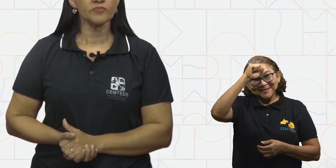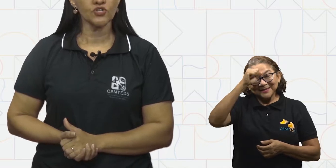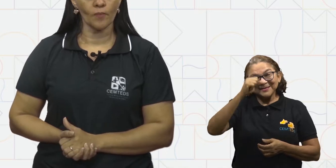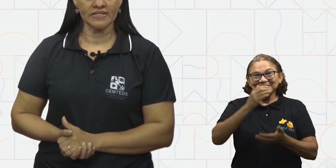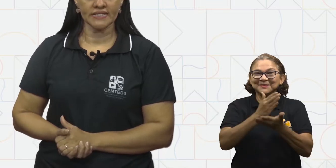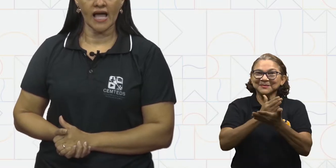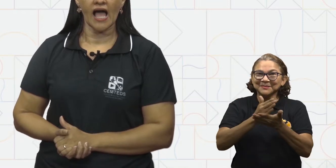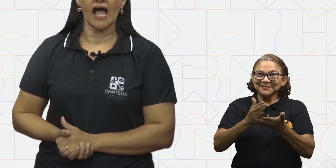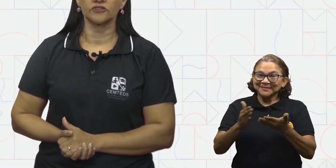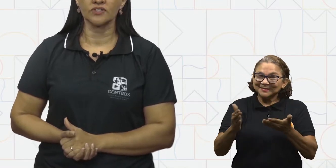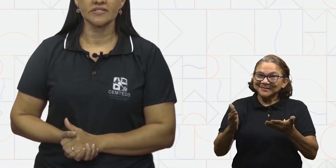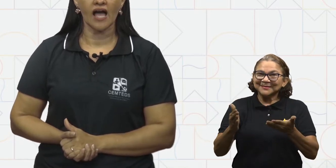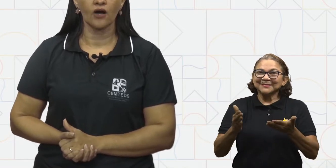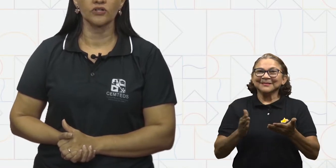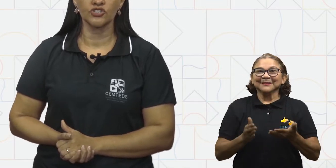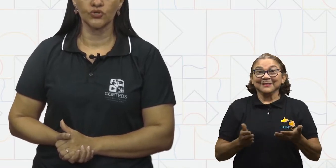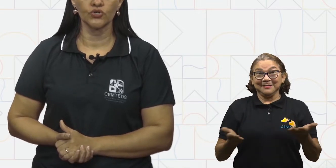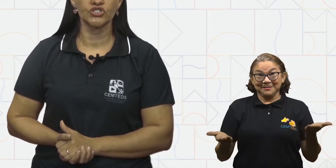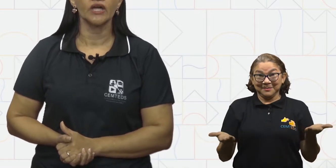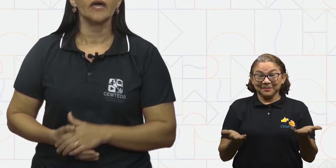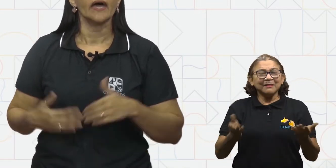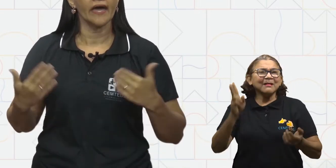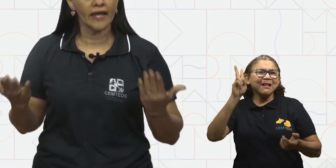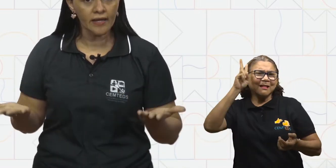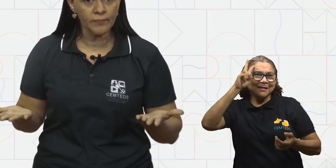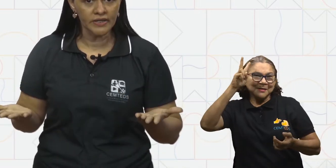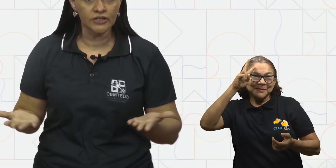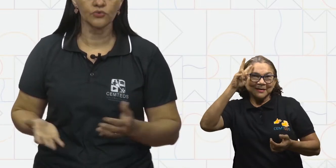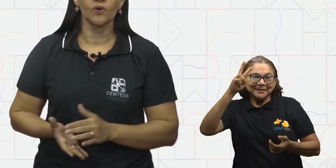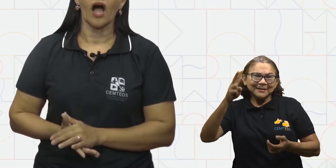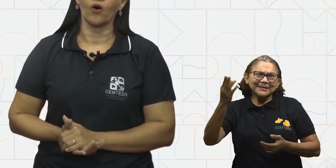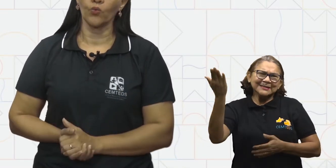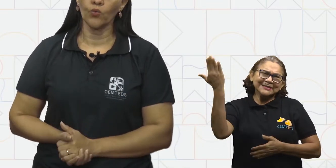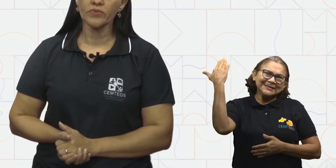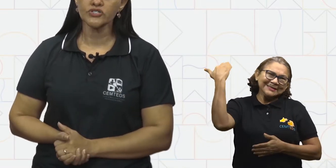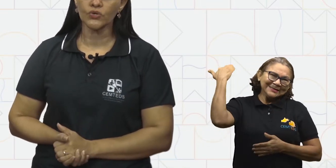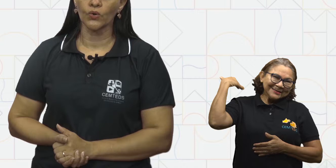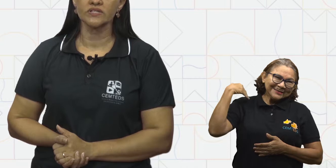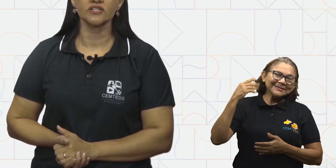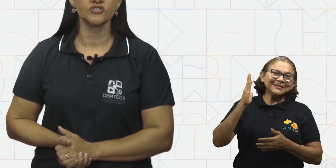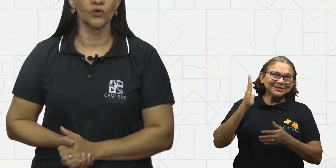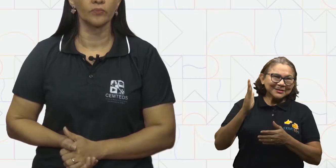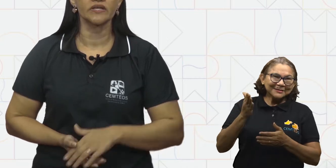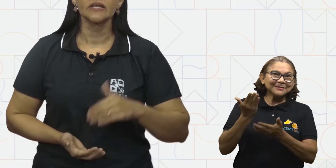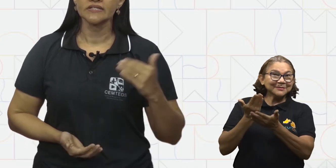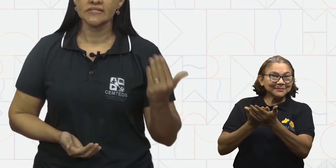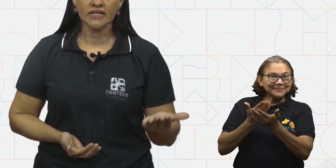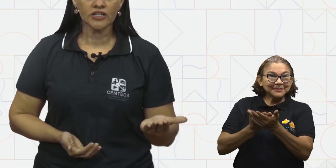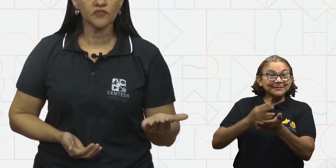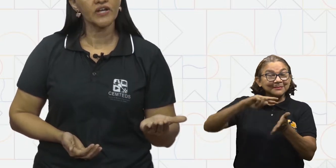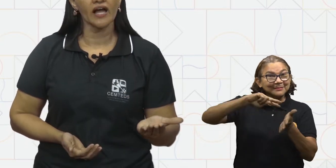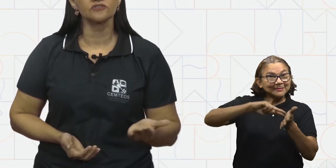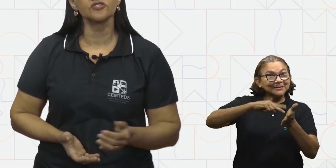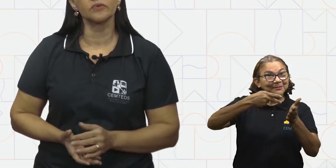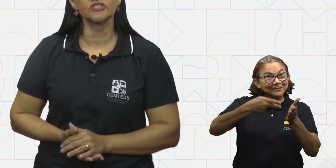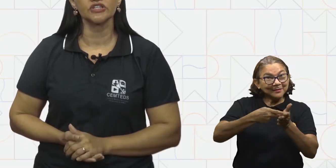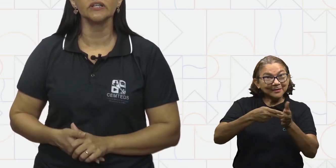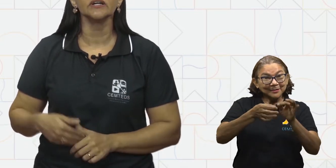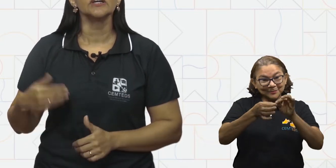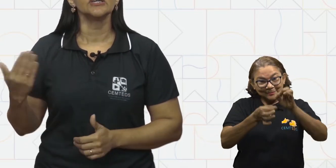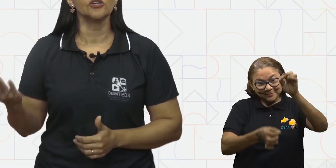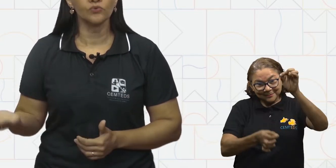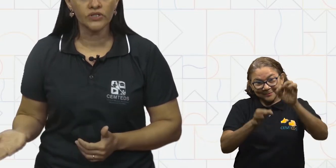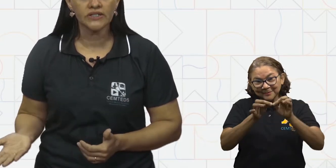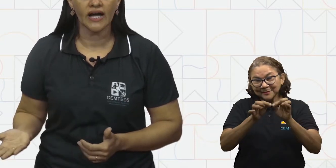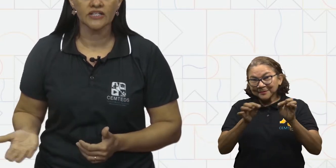aprender. Vamos começar a nossa aula de hoje relembrando algumas coisas sobre significado de